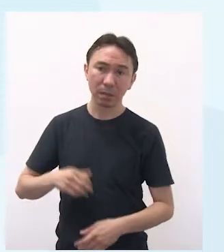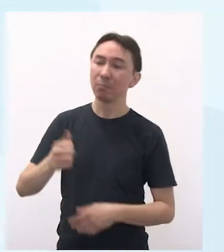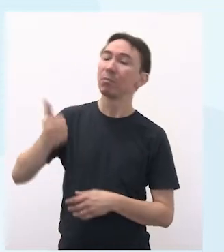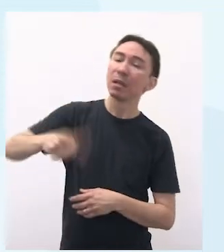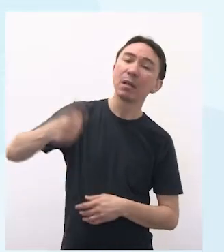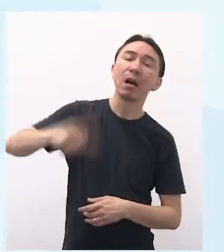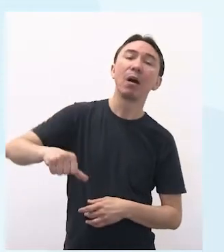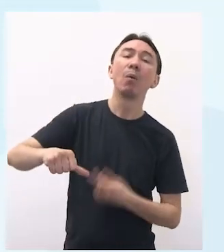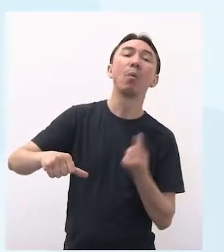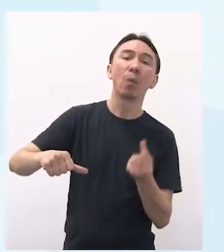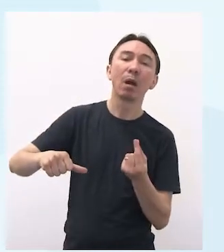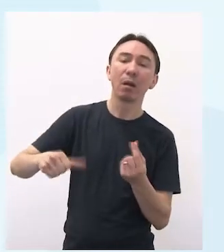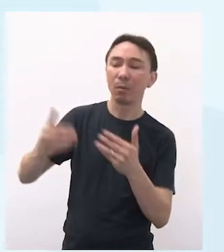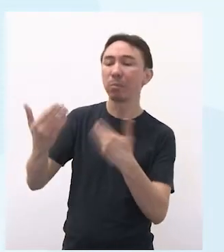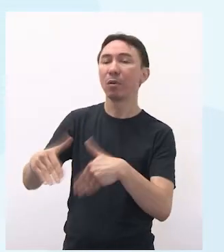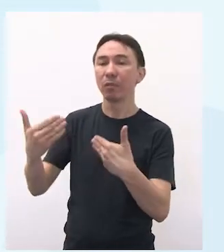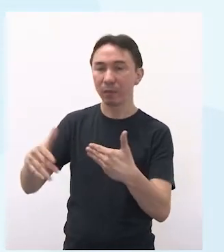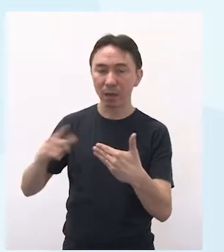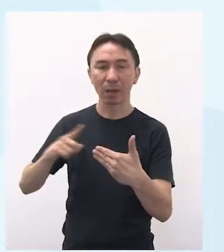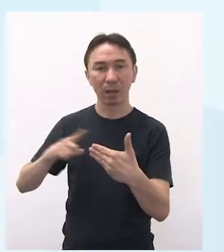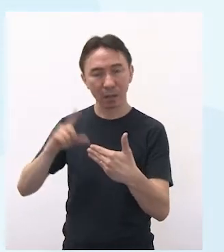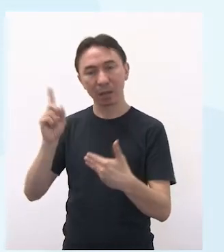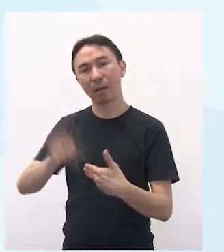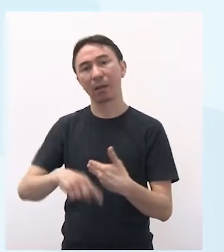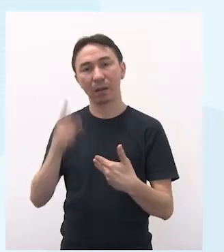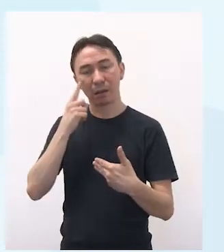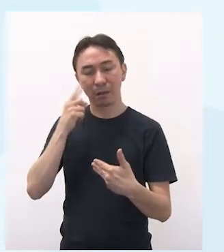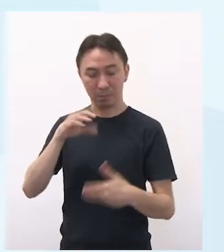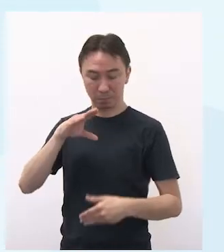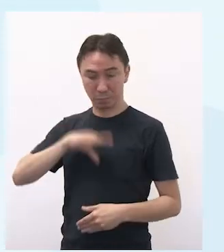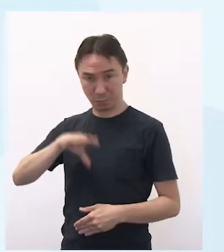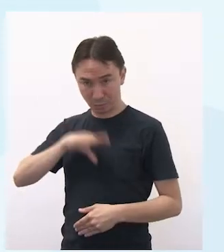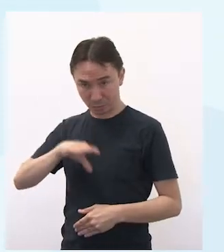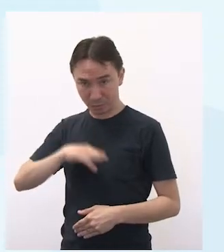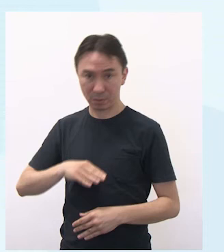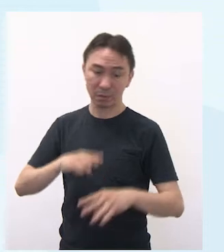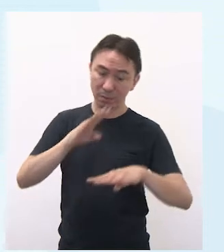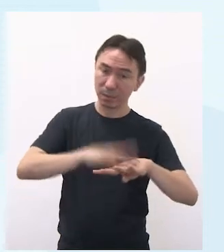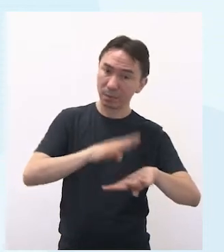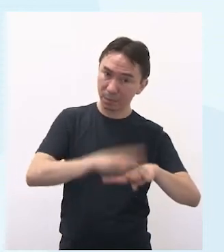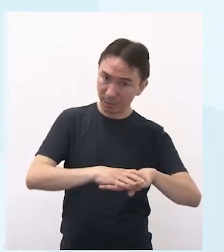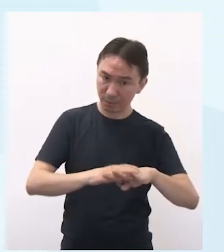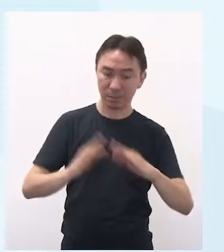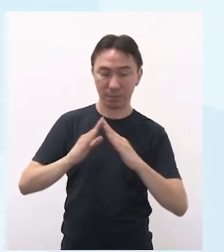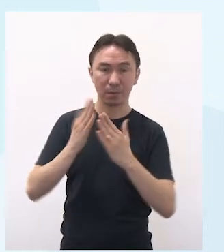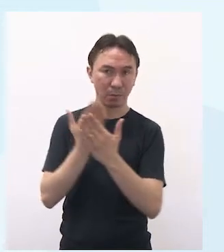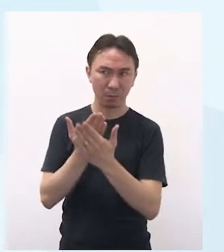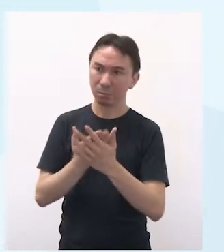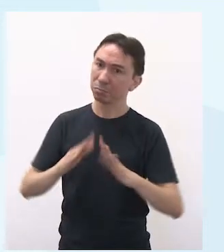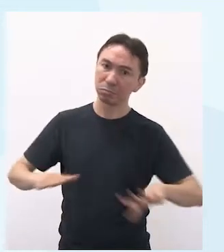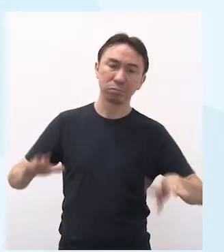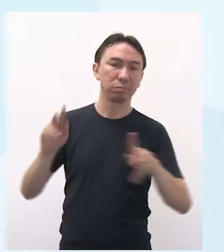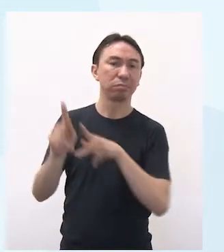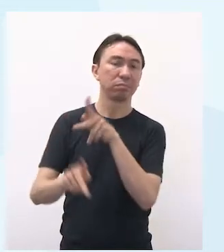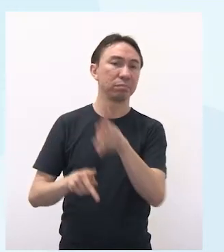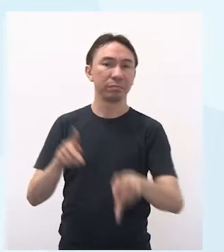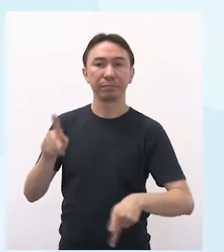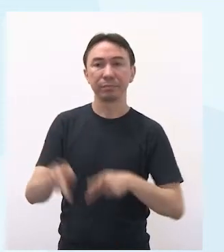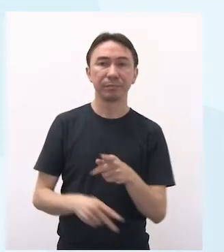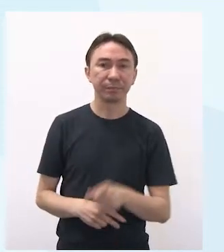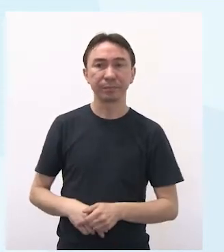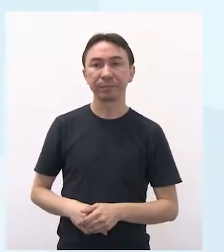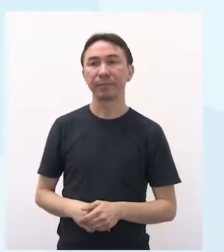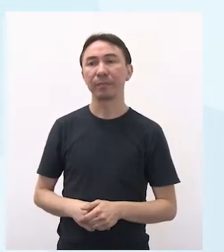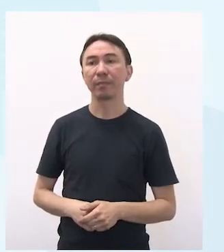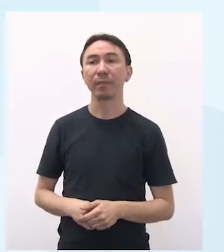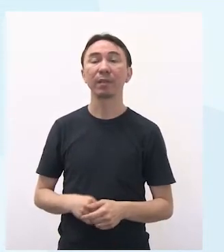e matemática para as escolas públicas, o próximo. E amostral,